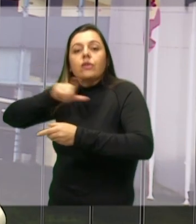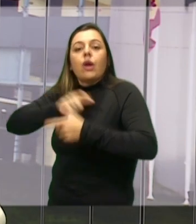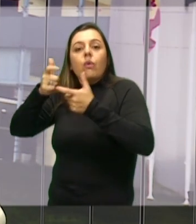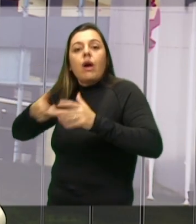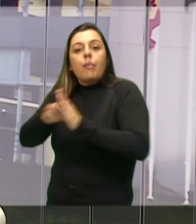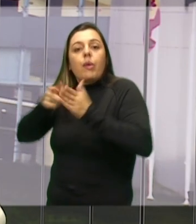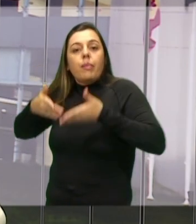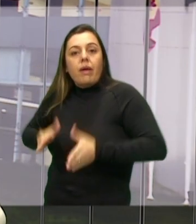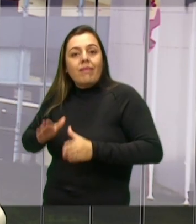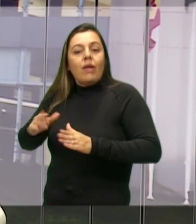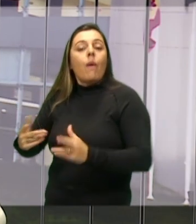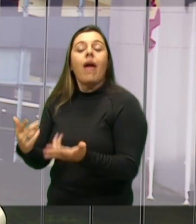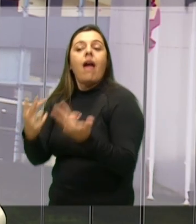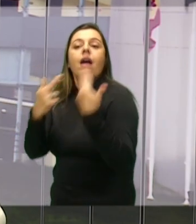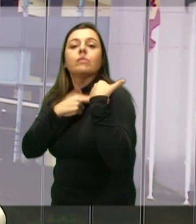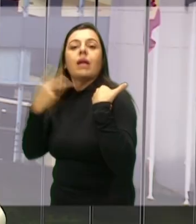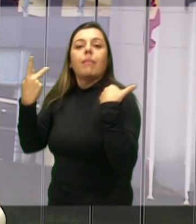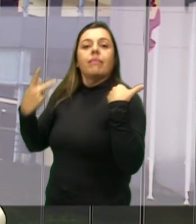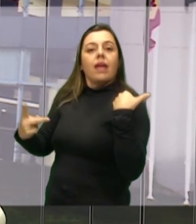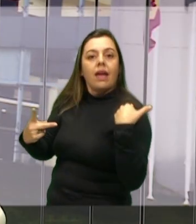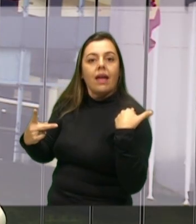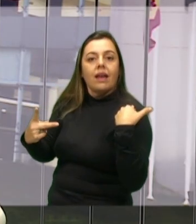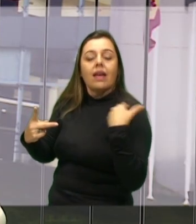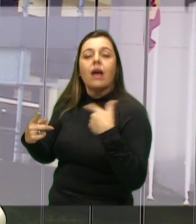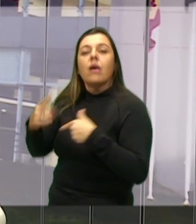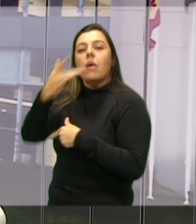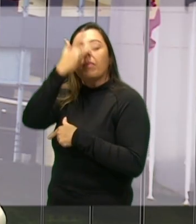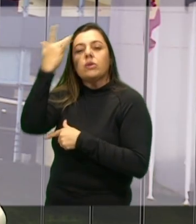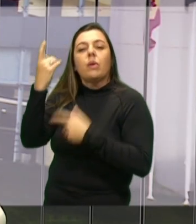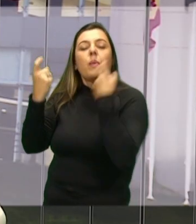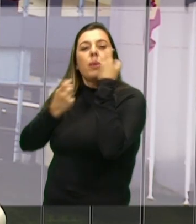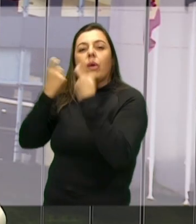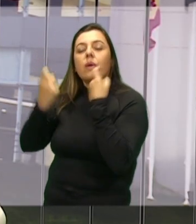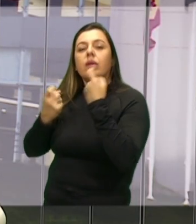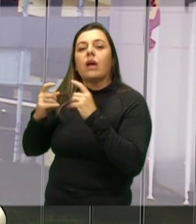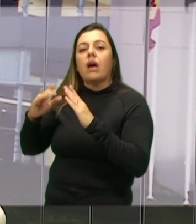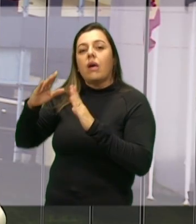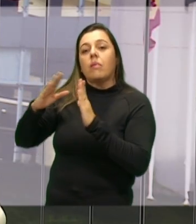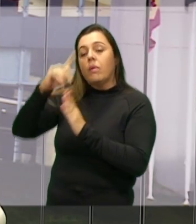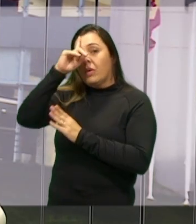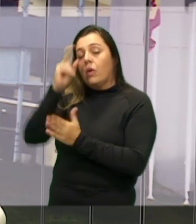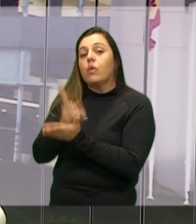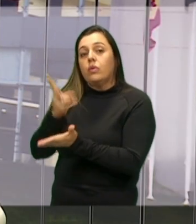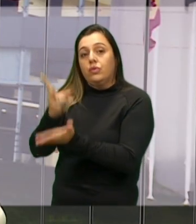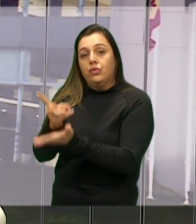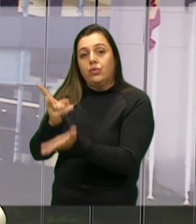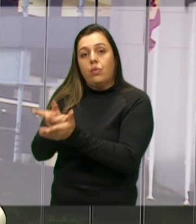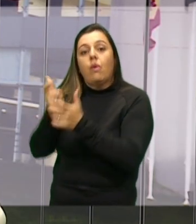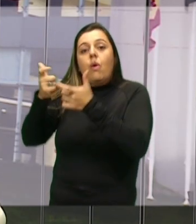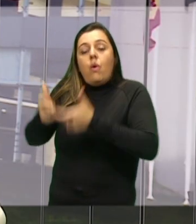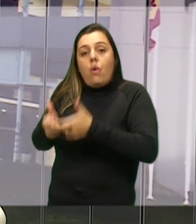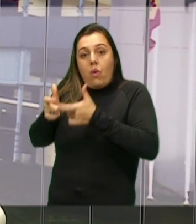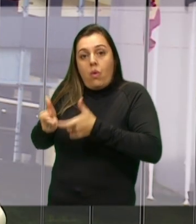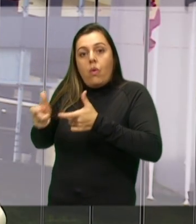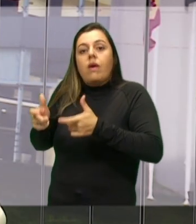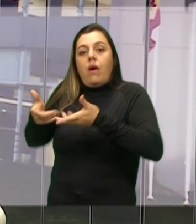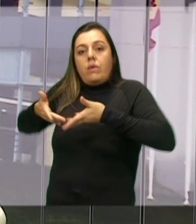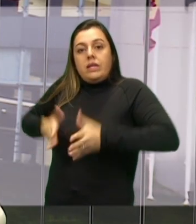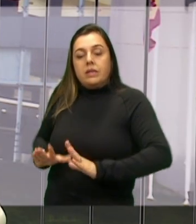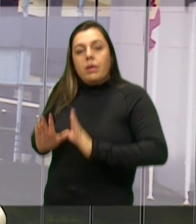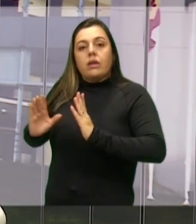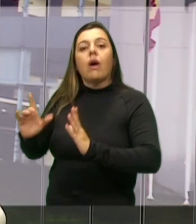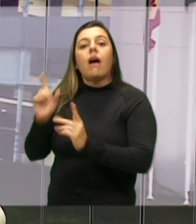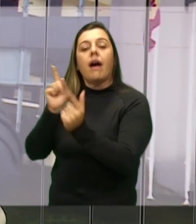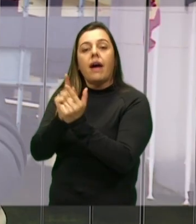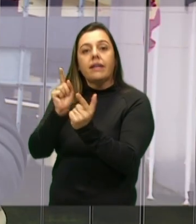Não é a missão deles. Para as pessoas também não ficarem preocupadas, o Hospital Marieta vai manter a sua maternidade lá onde está, para que